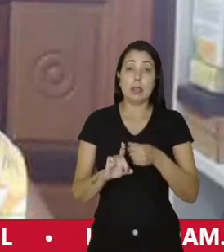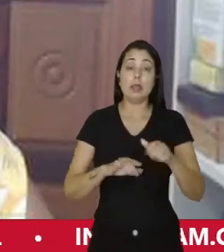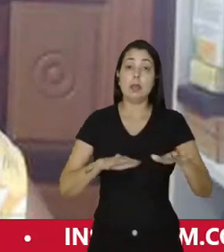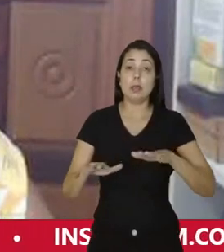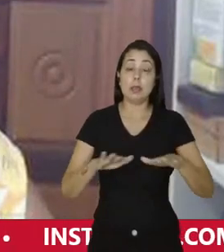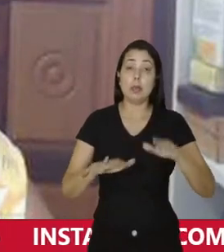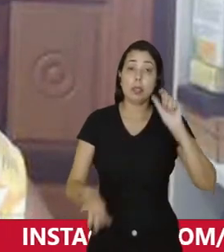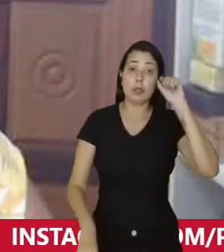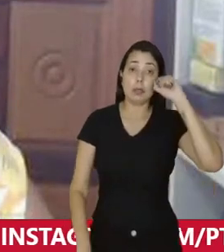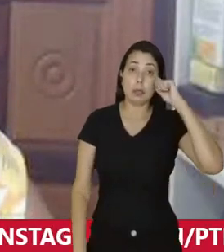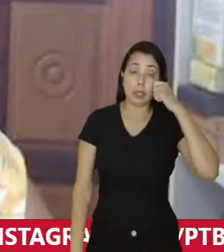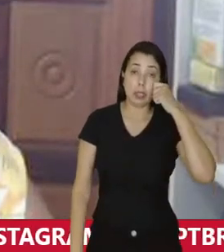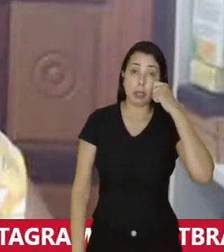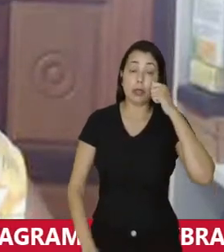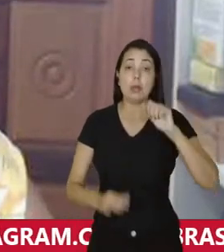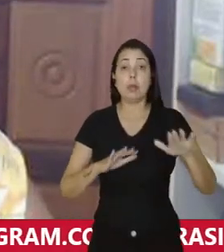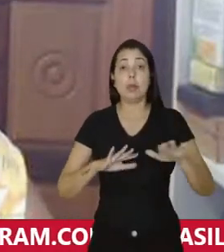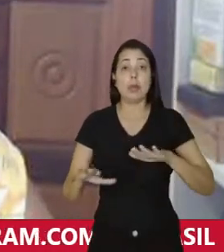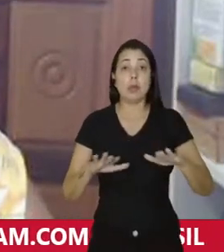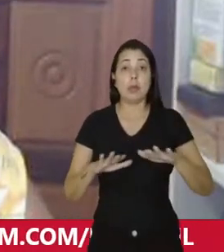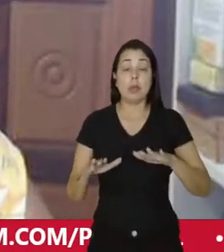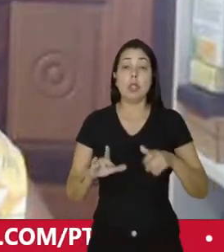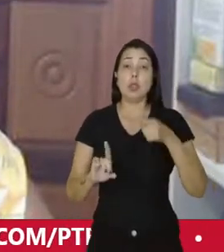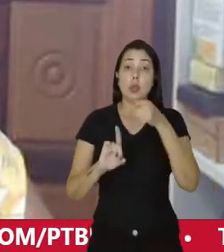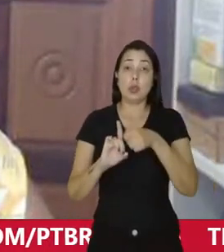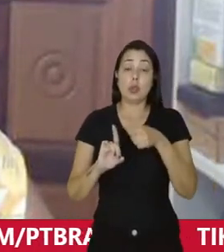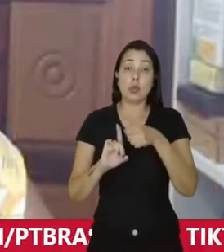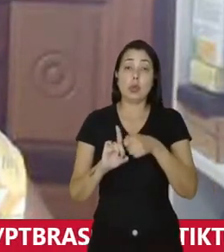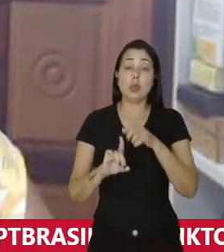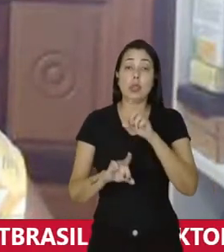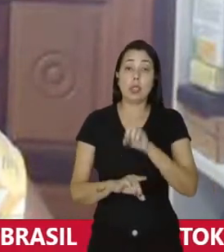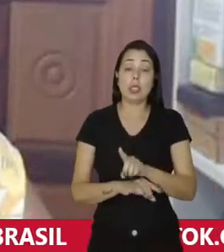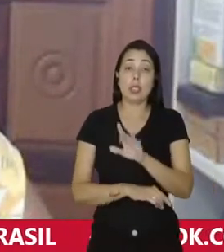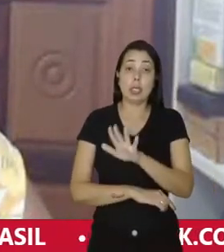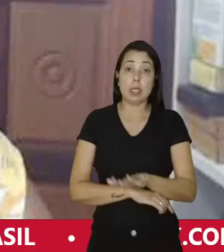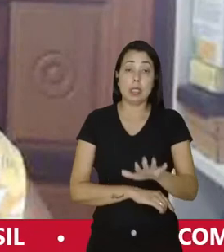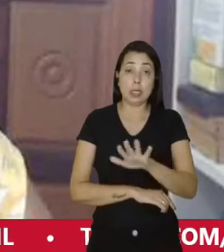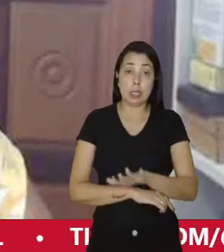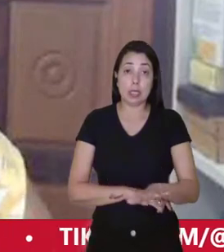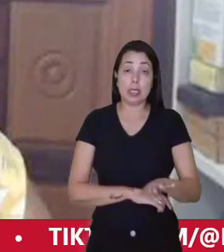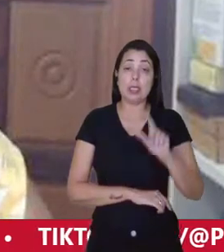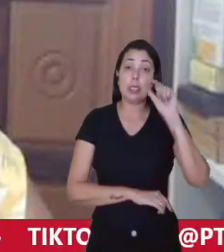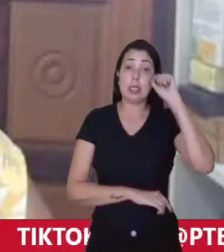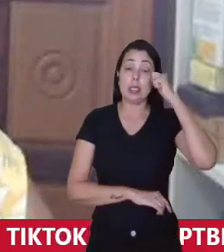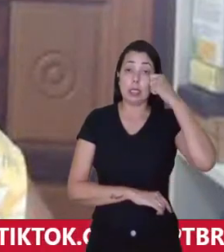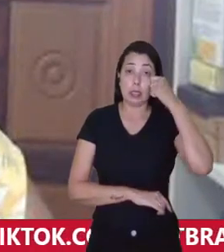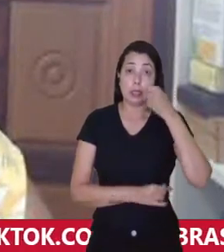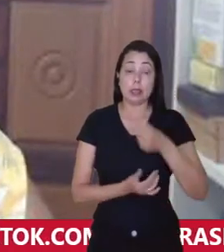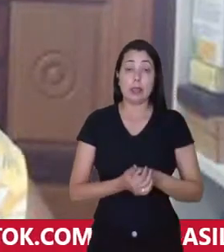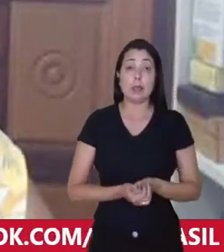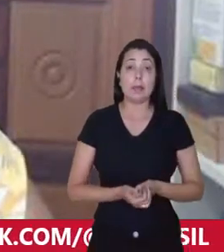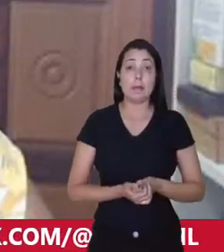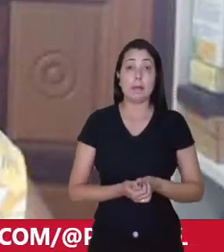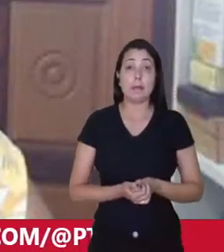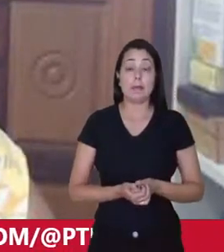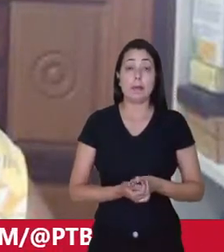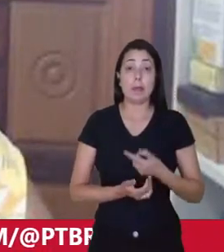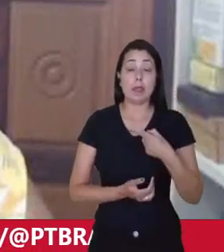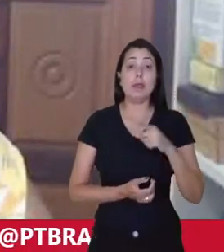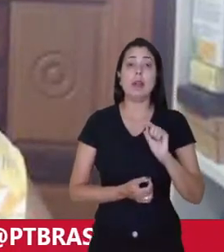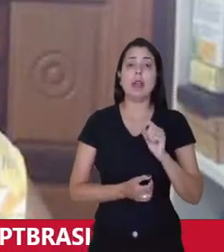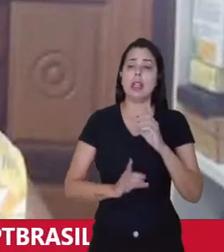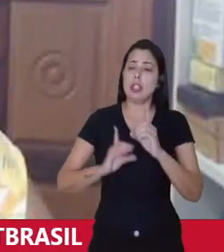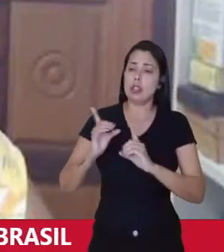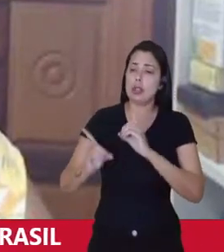movimento negro, militantes do movimento de luta pelo direito das crianças e crianças negras, e elas vão